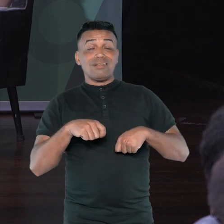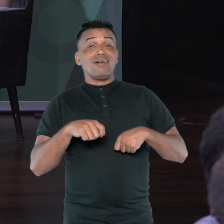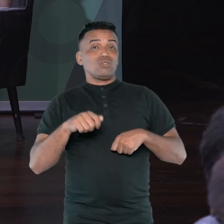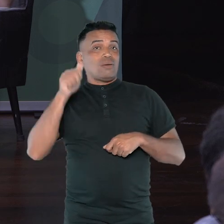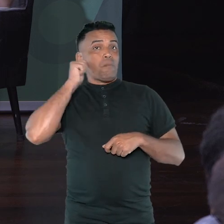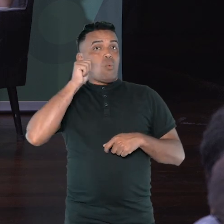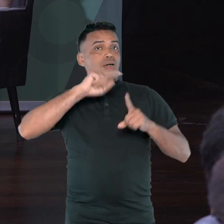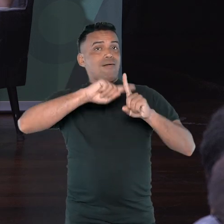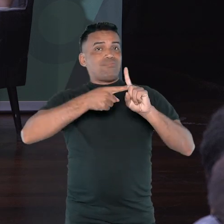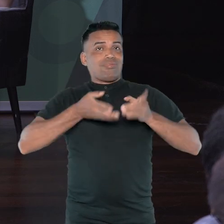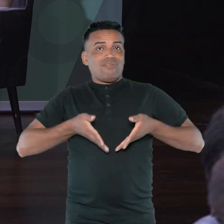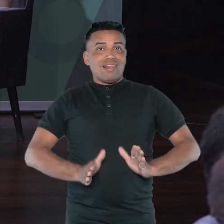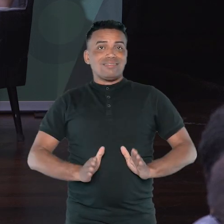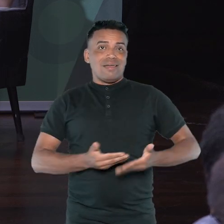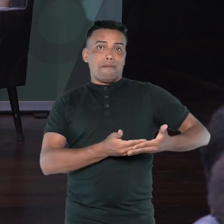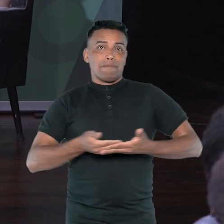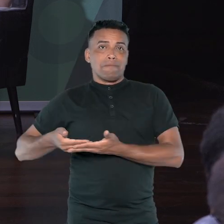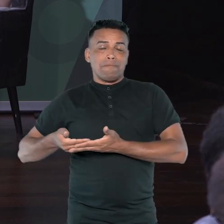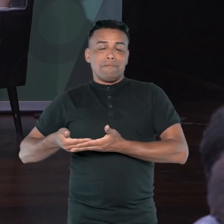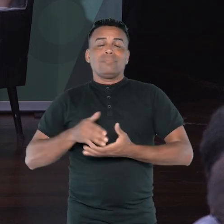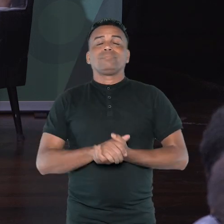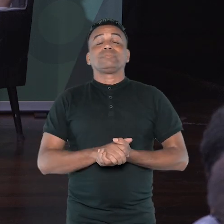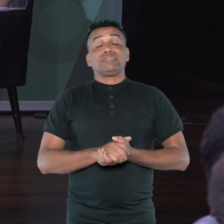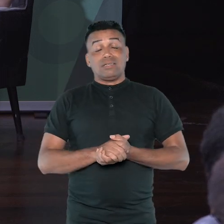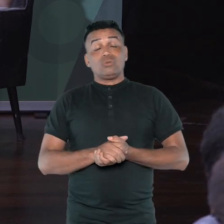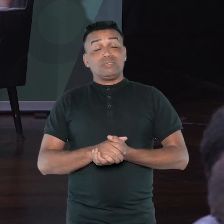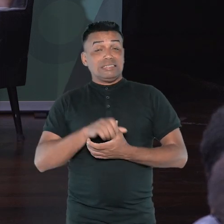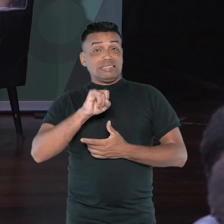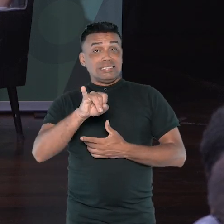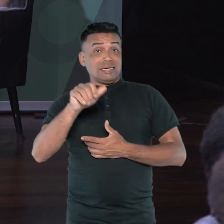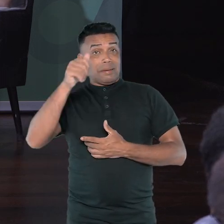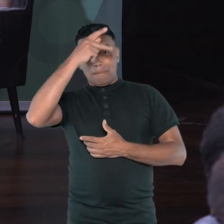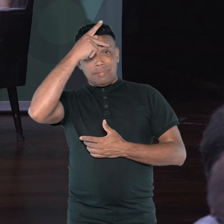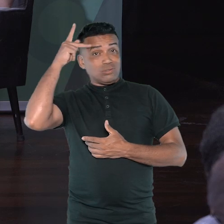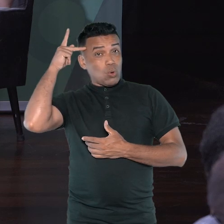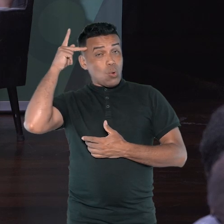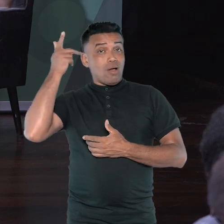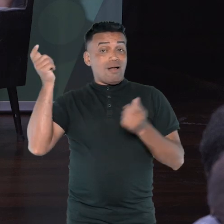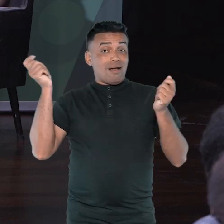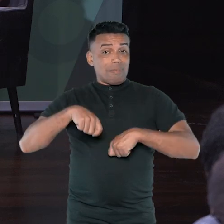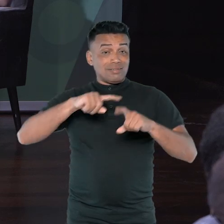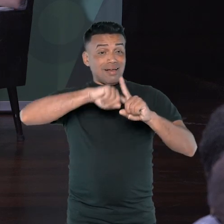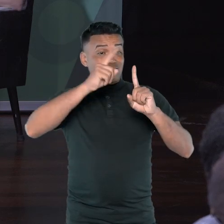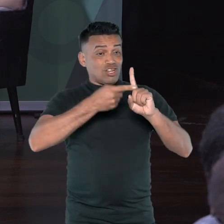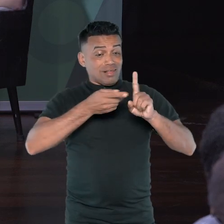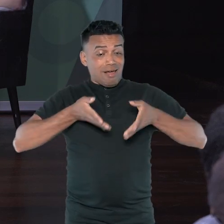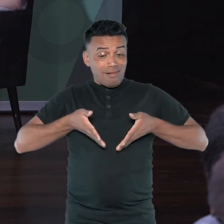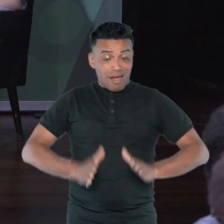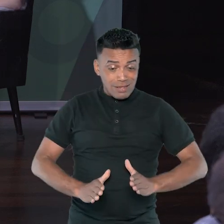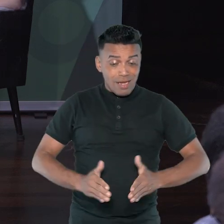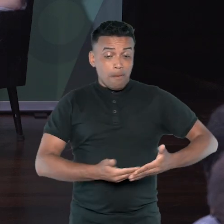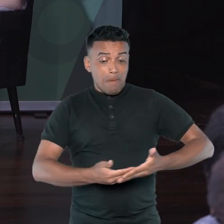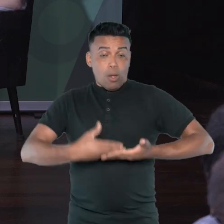reprodutiva, como se as pessoas que teriam a capacidade de gestar, parir e